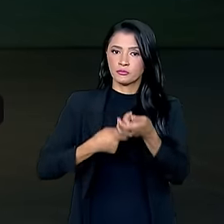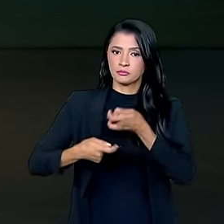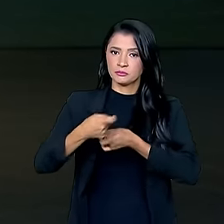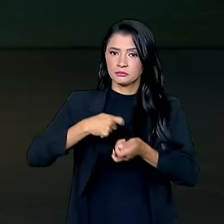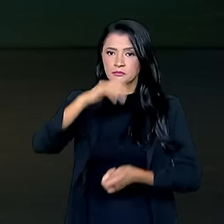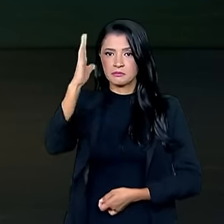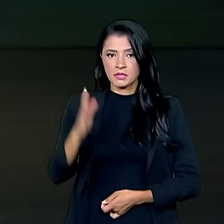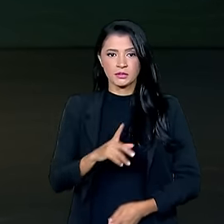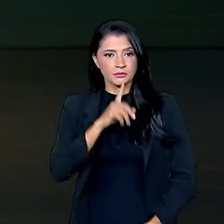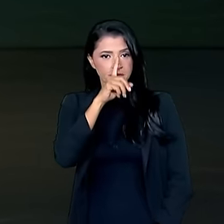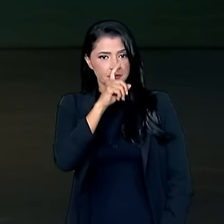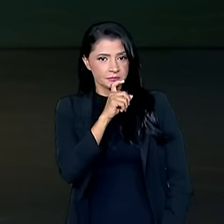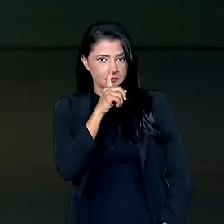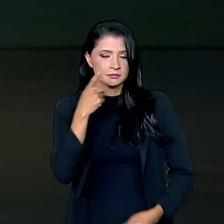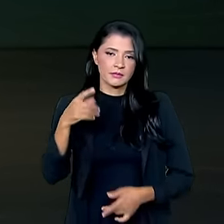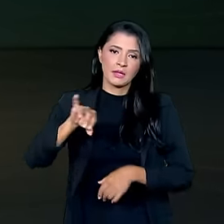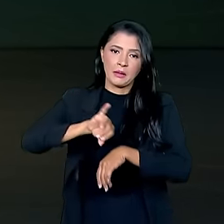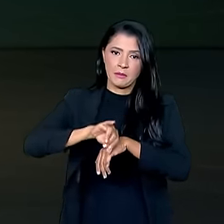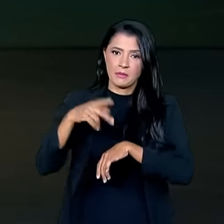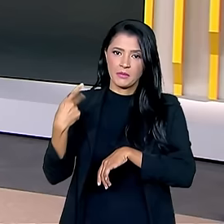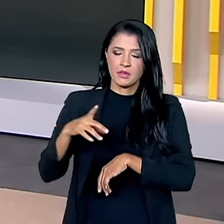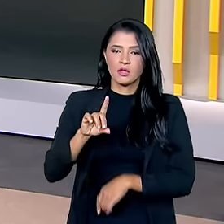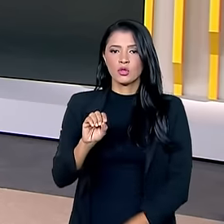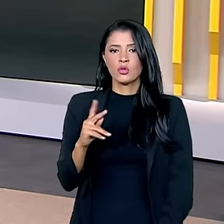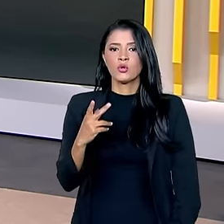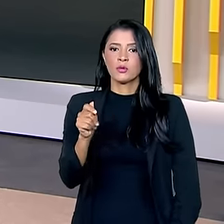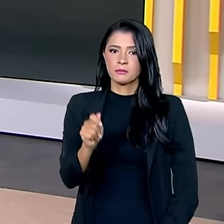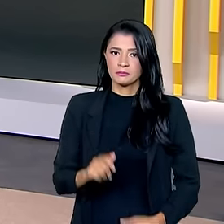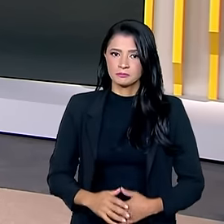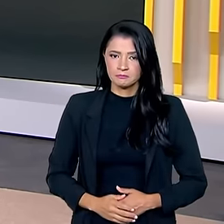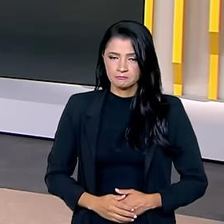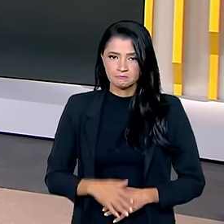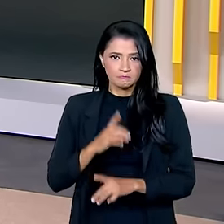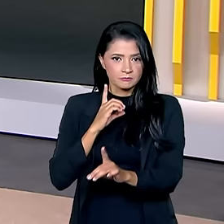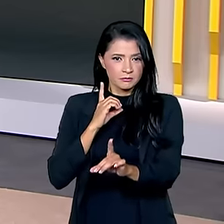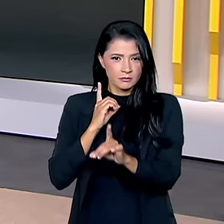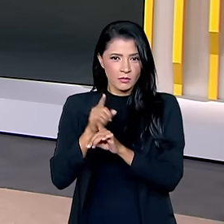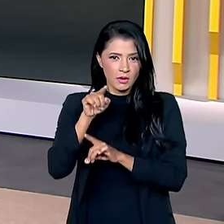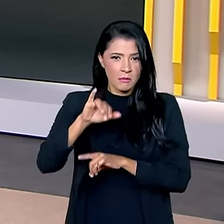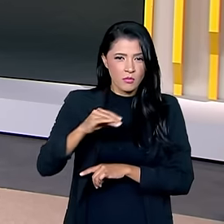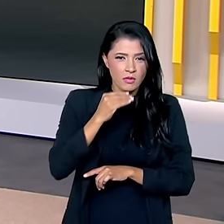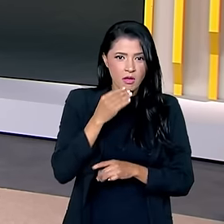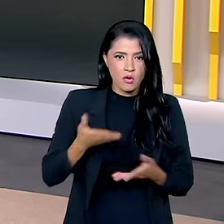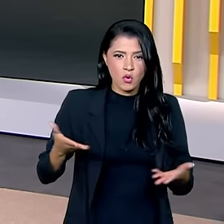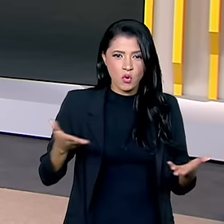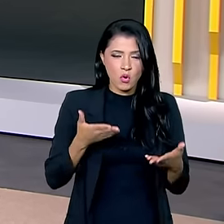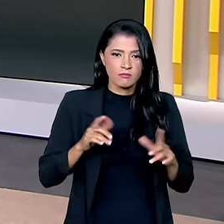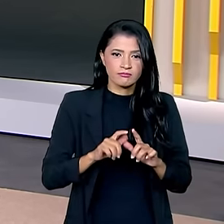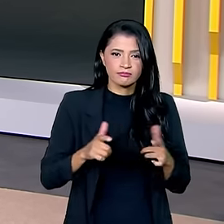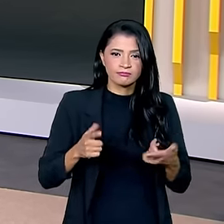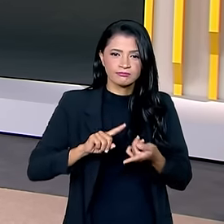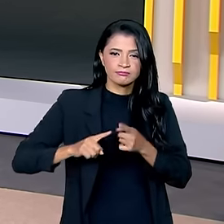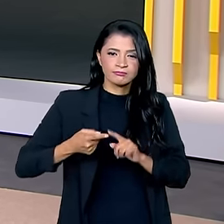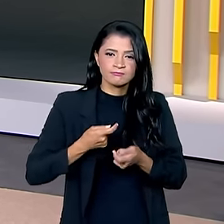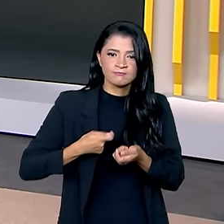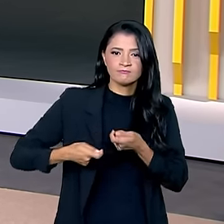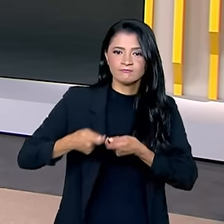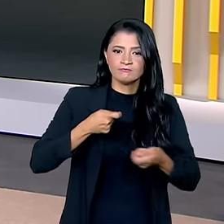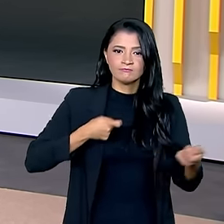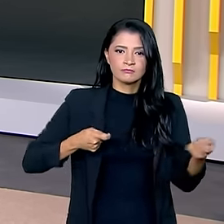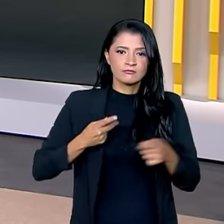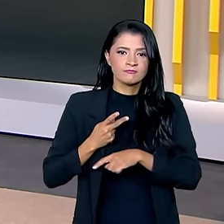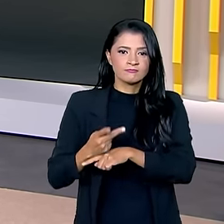Econômico Brasil-Catar, na capital, Doha. O encontro é uma oportunidade para ampliar negócios,